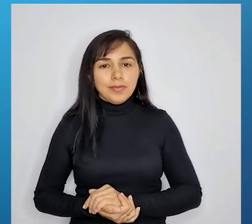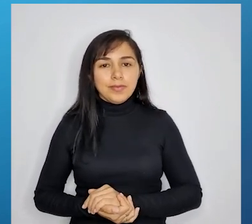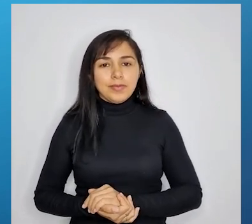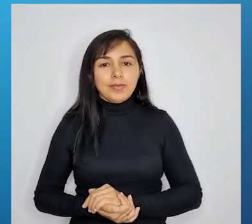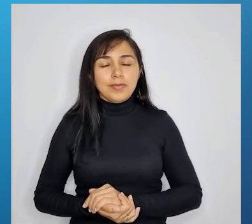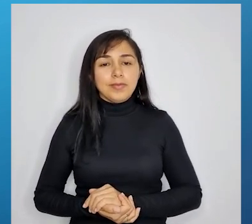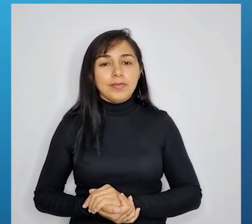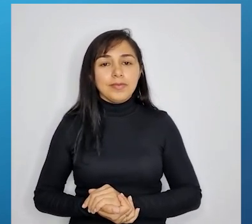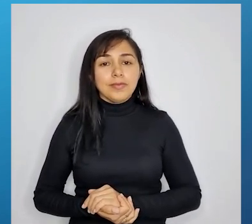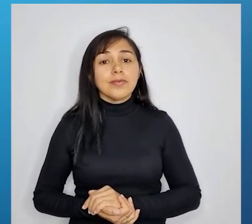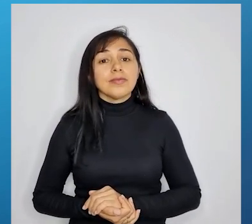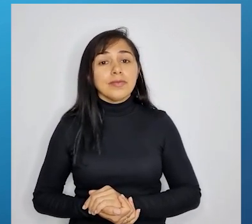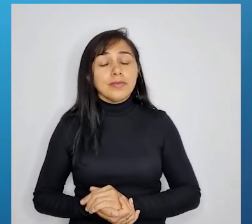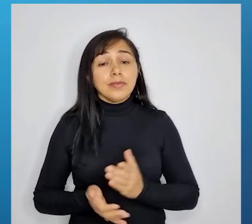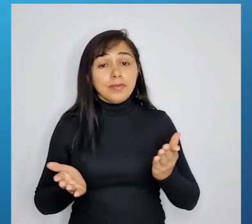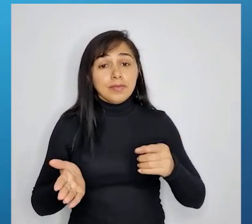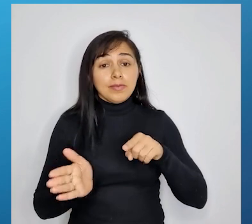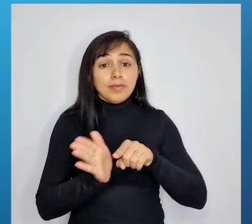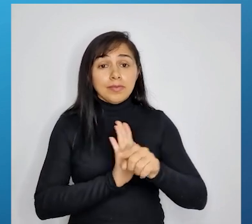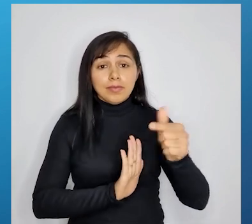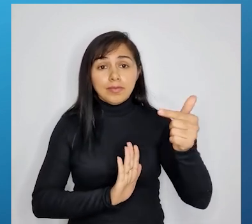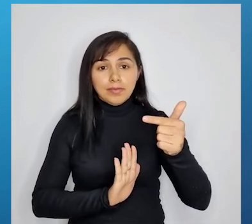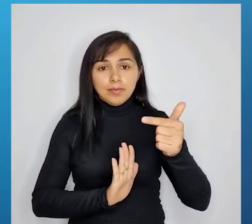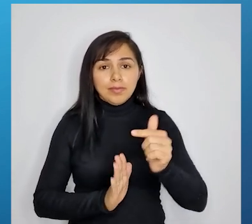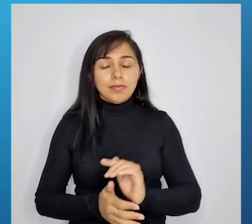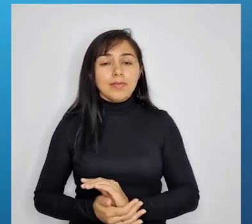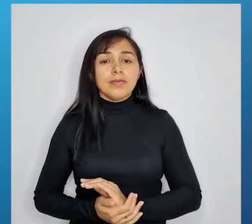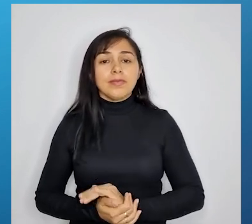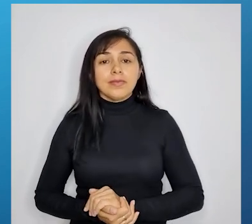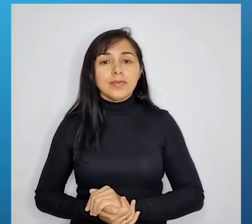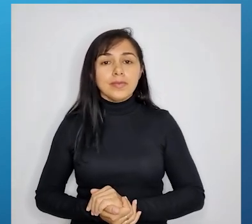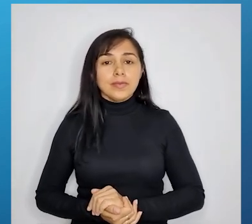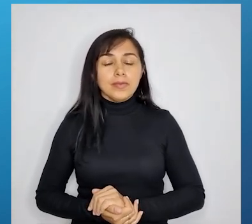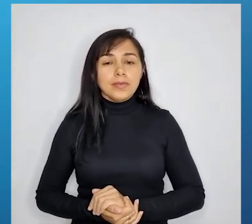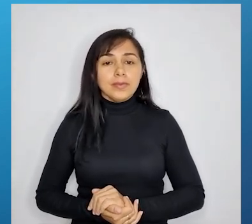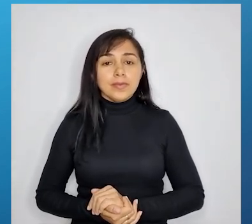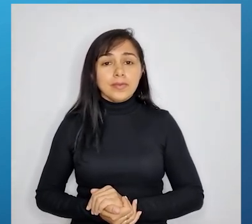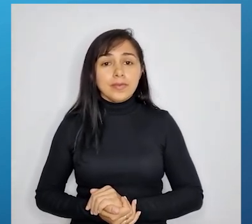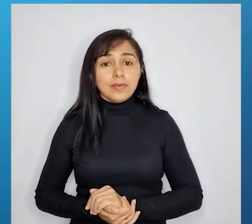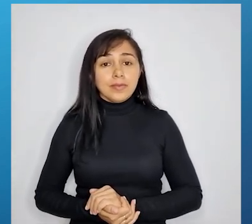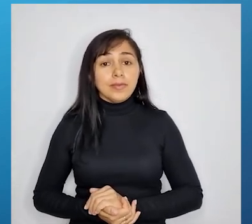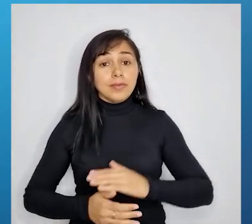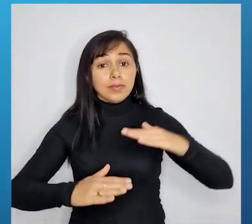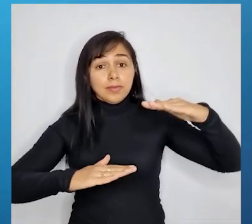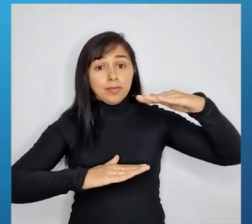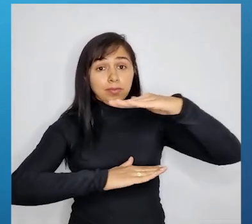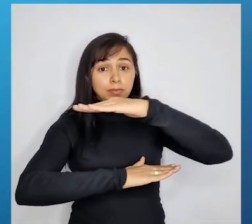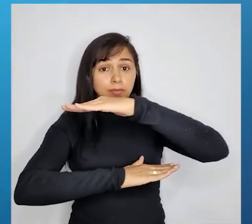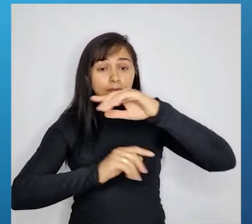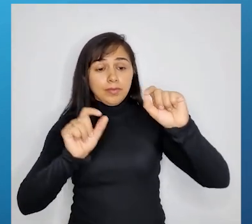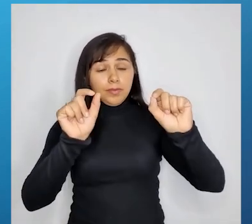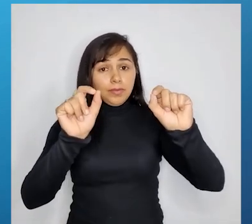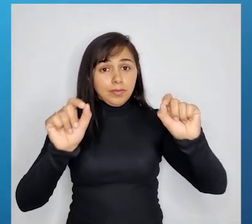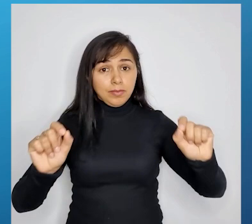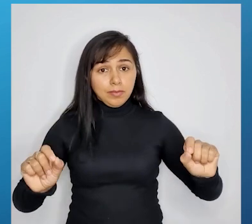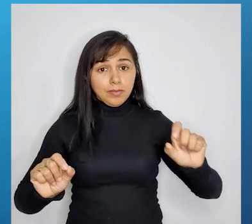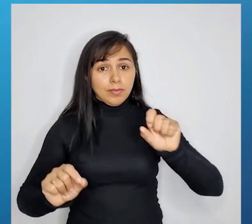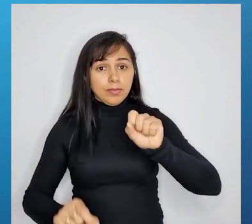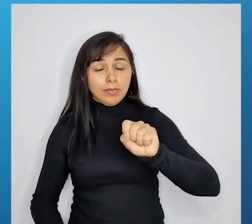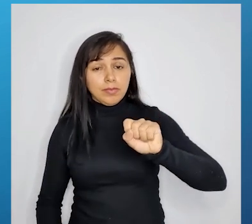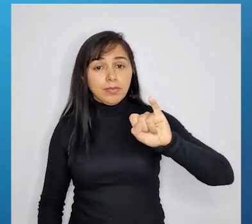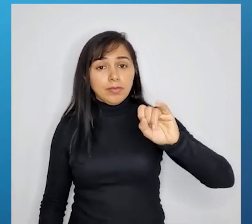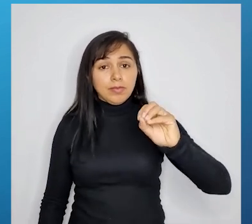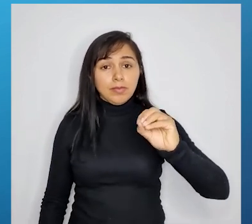nosso exercício de número 2. Olha só. No trapézio isósceles, os ângulos da mesma base